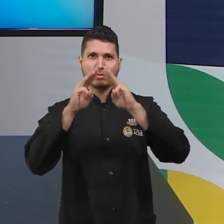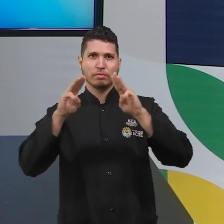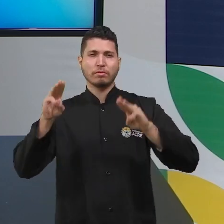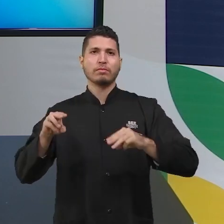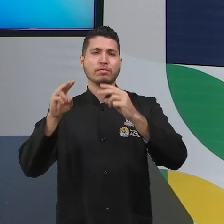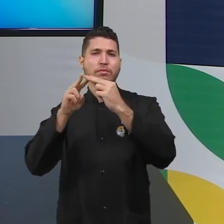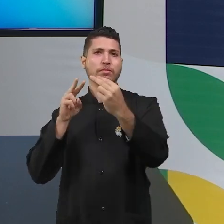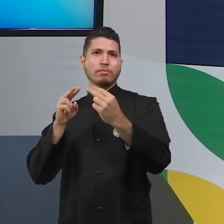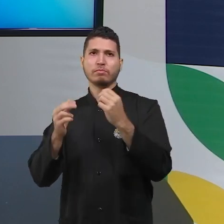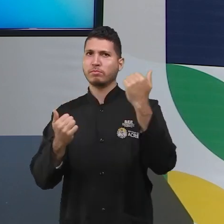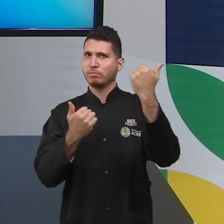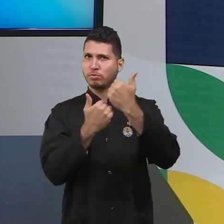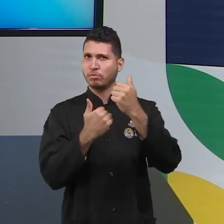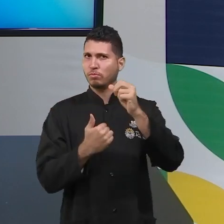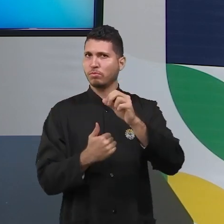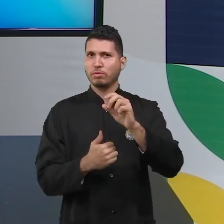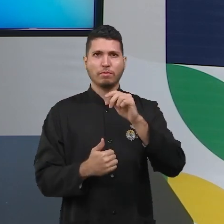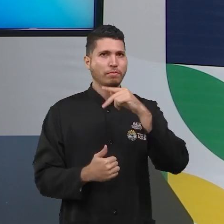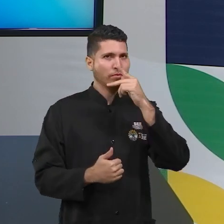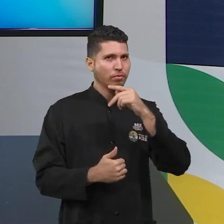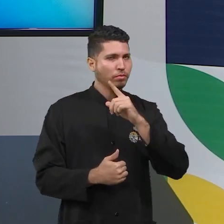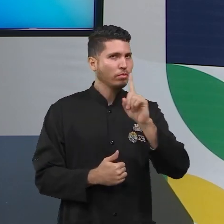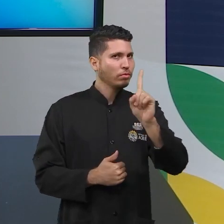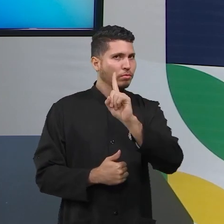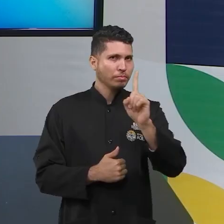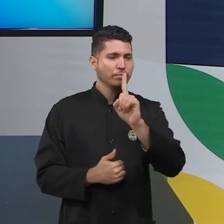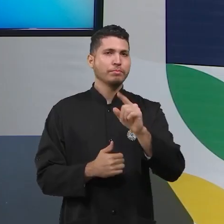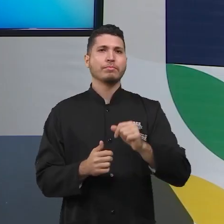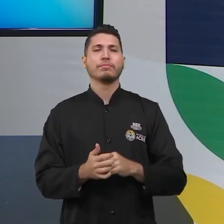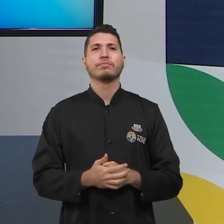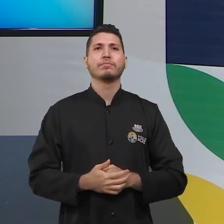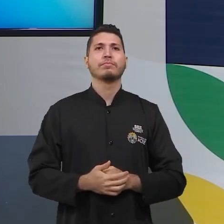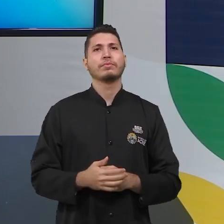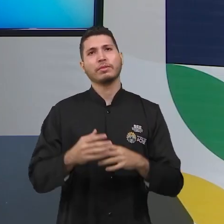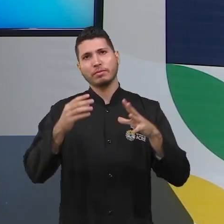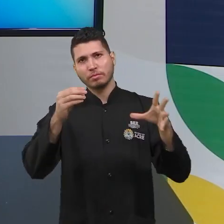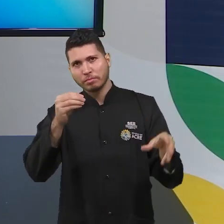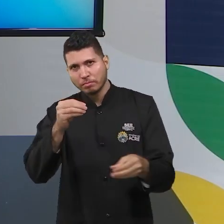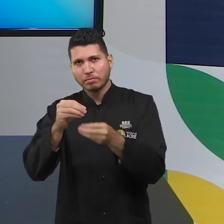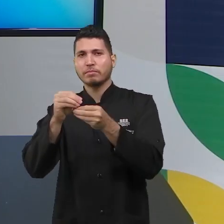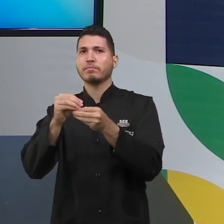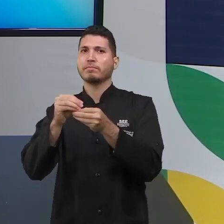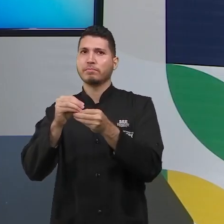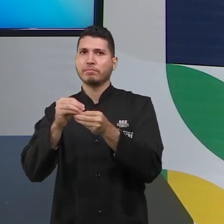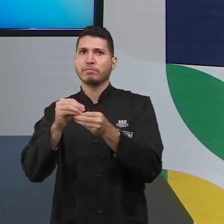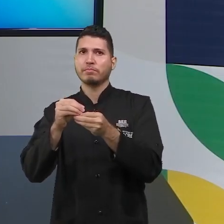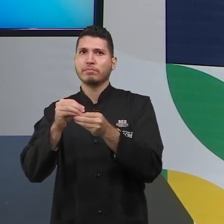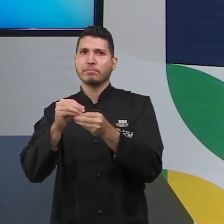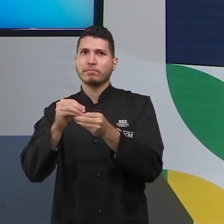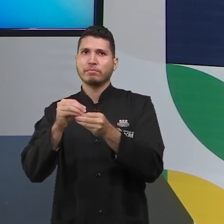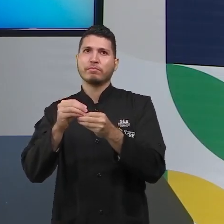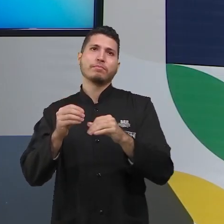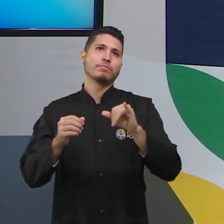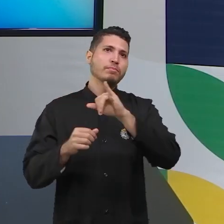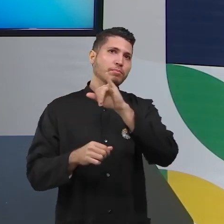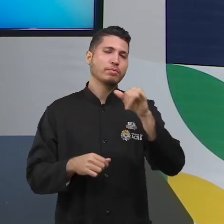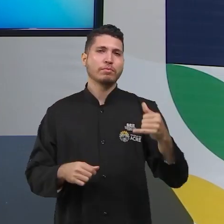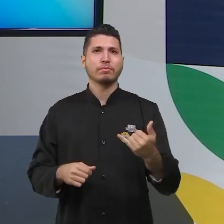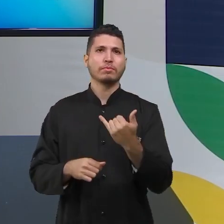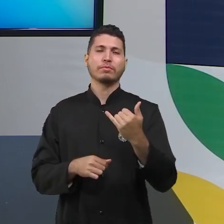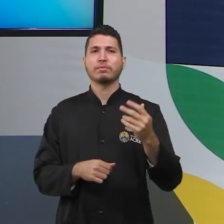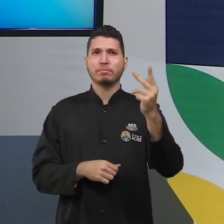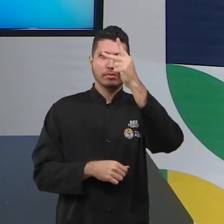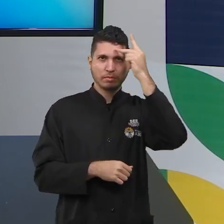para substituir o museu físico, muito pelo contrário, ele é para complementar. Ele é para dar oportunidade para quem